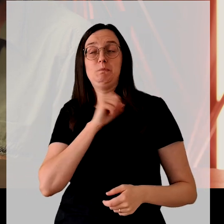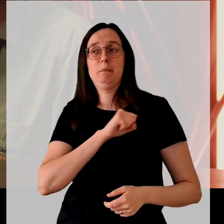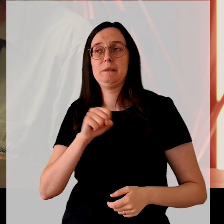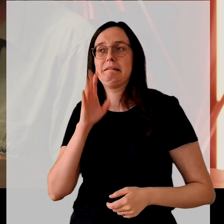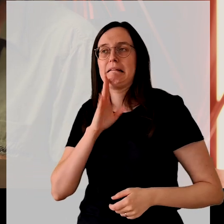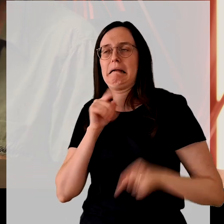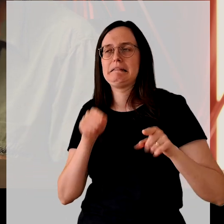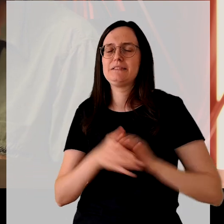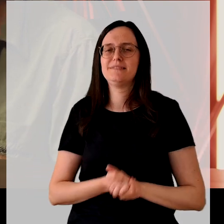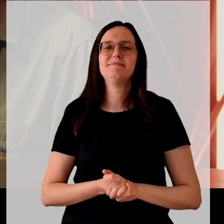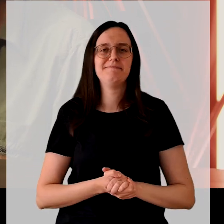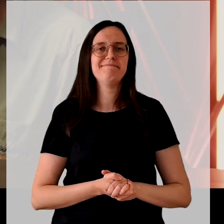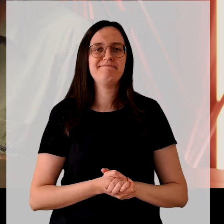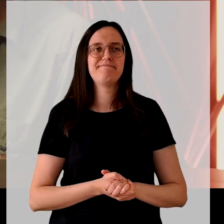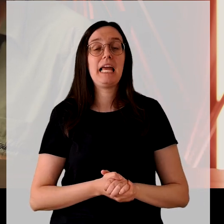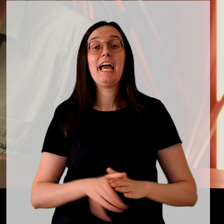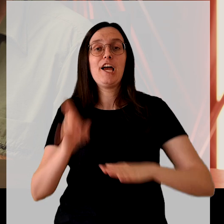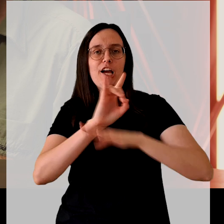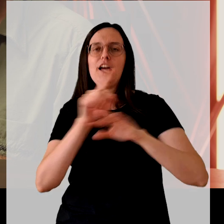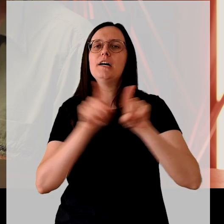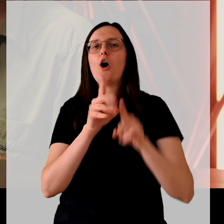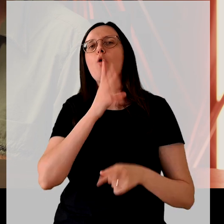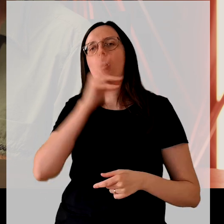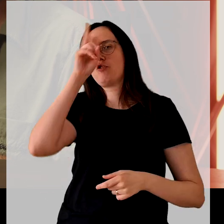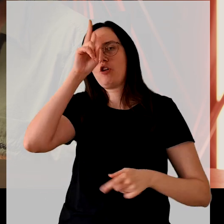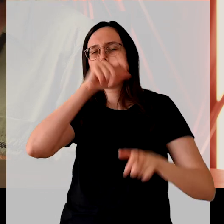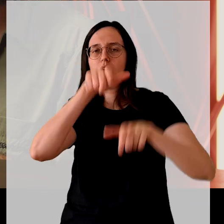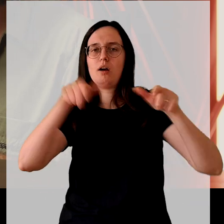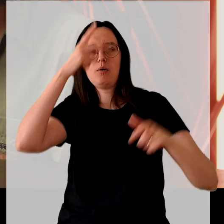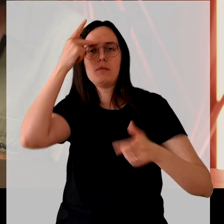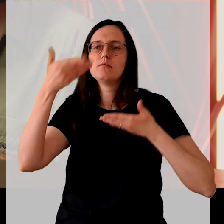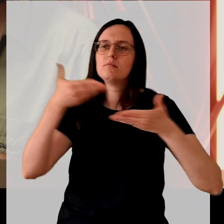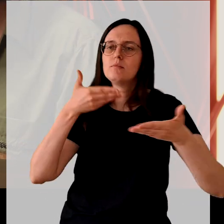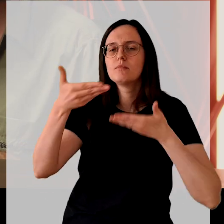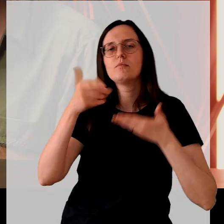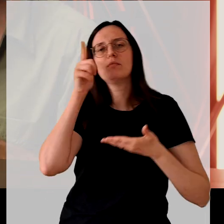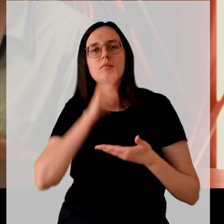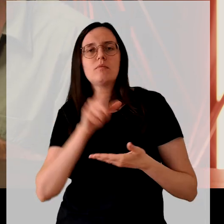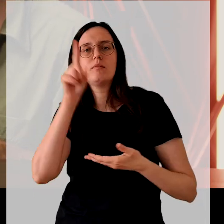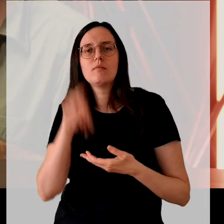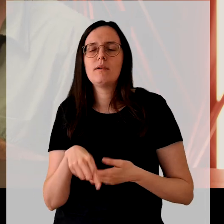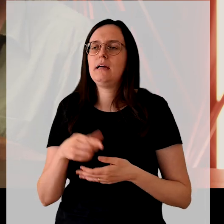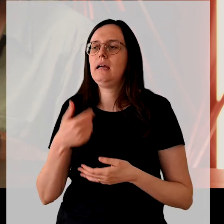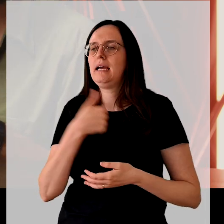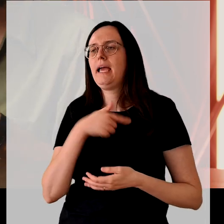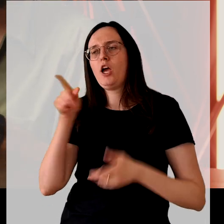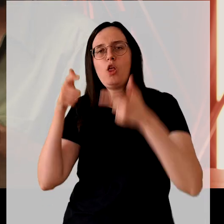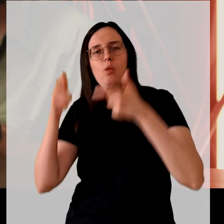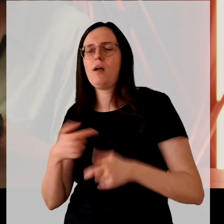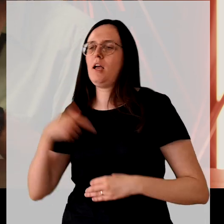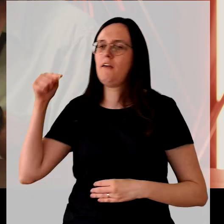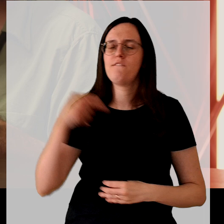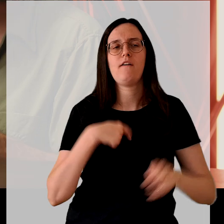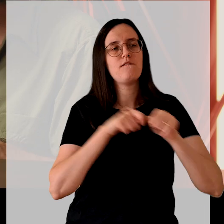que eu falei, é isso. E para documentário, né, conhecer a história de pessoas, ter essa troca, de ouvir galera, eu vim